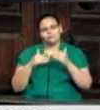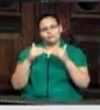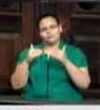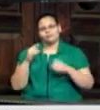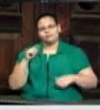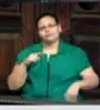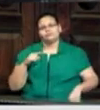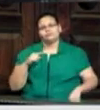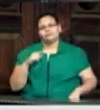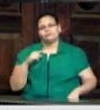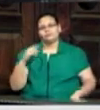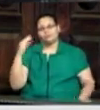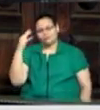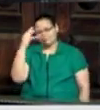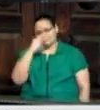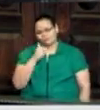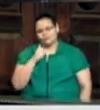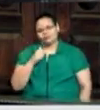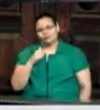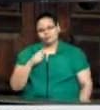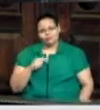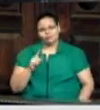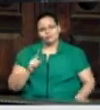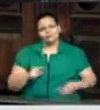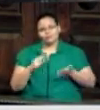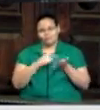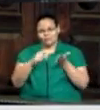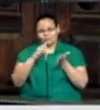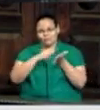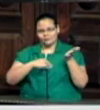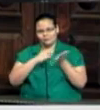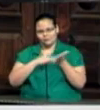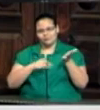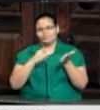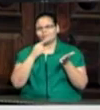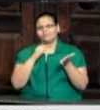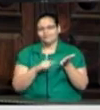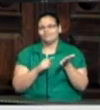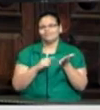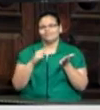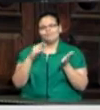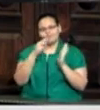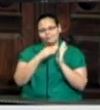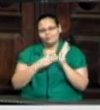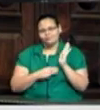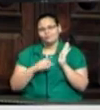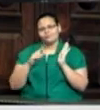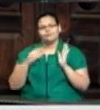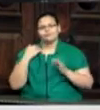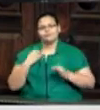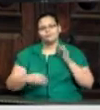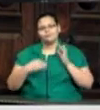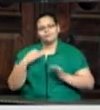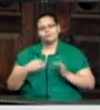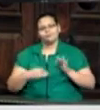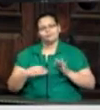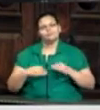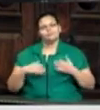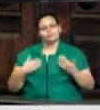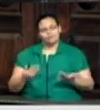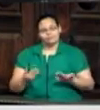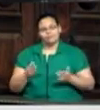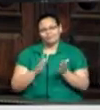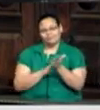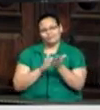bela, esse belo protocolo, essa bela metodologia jurídica, e